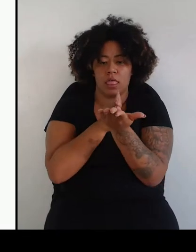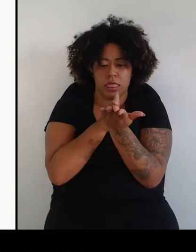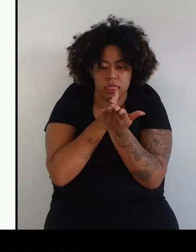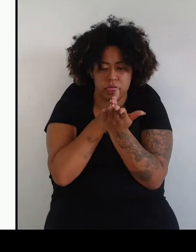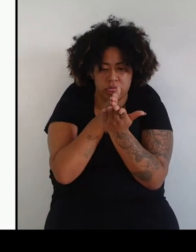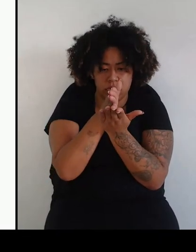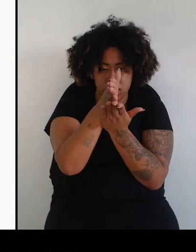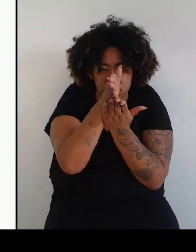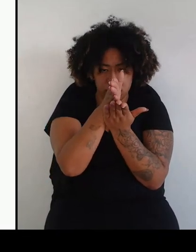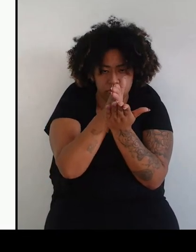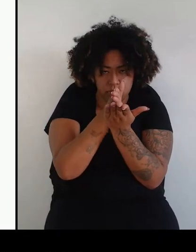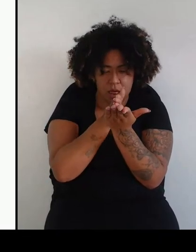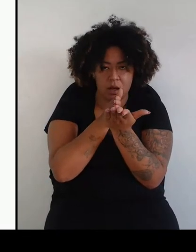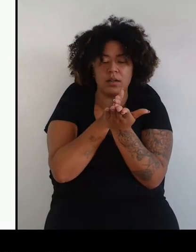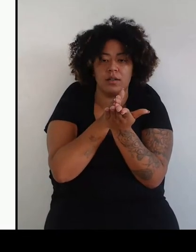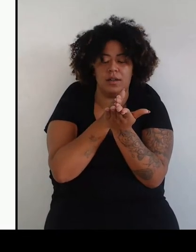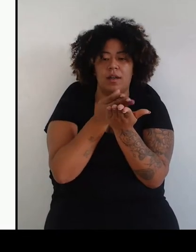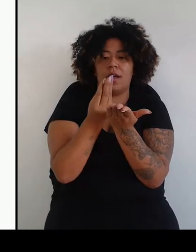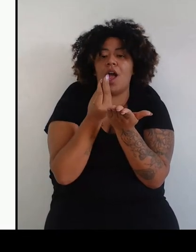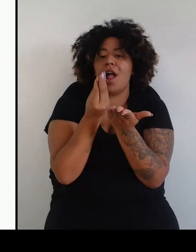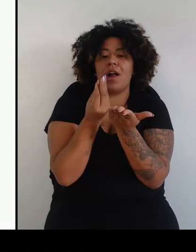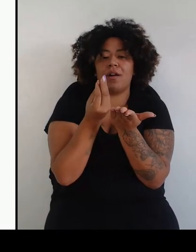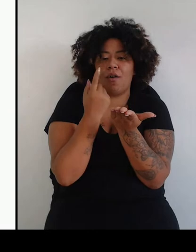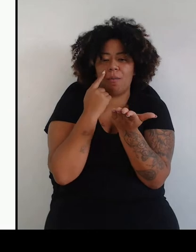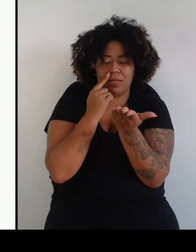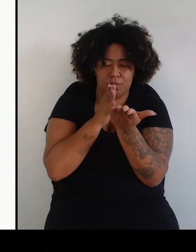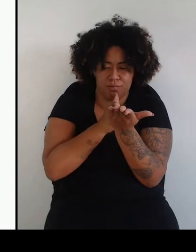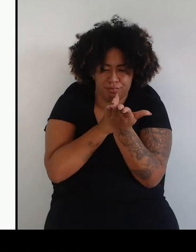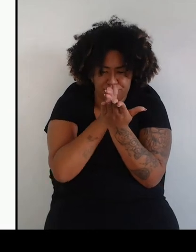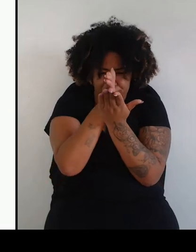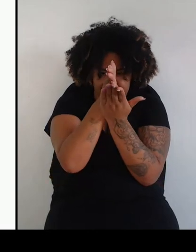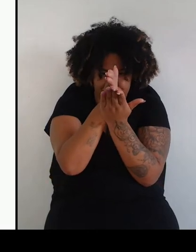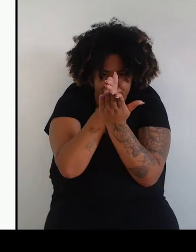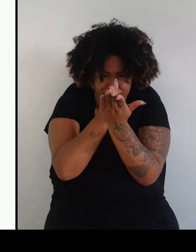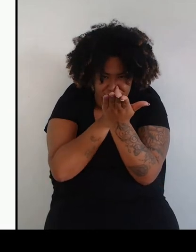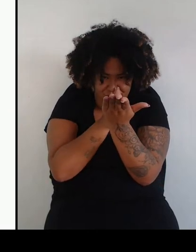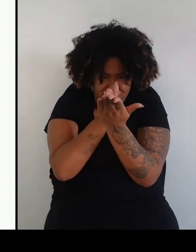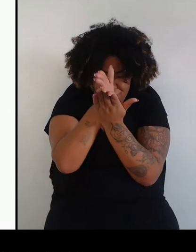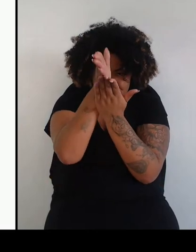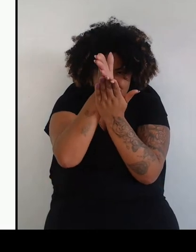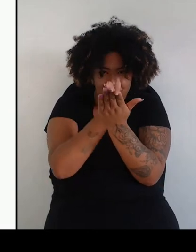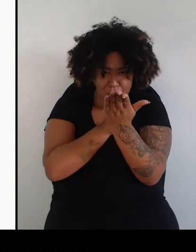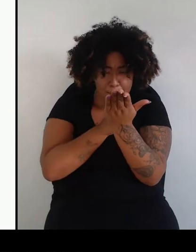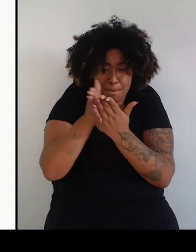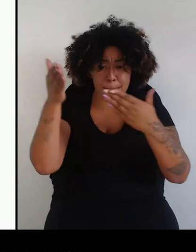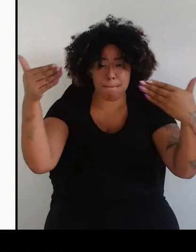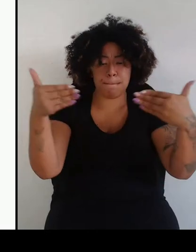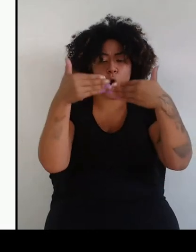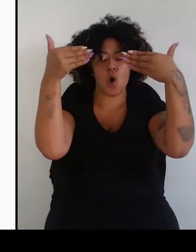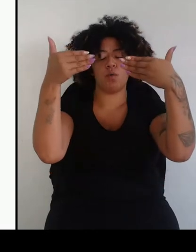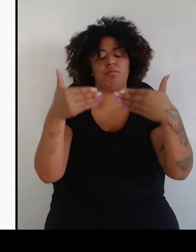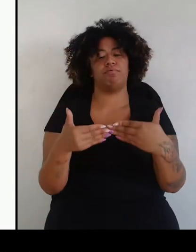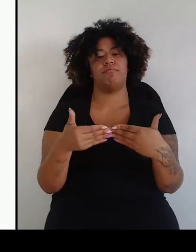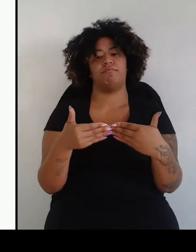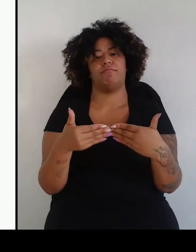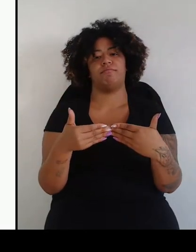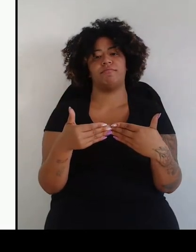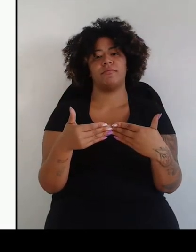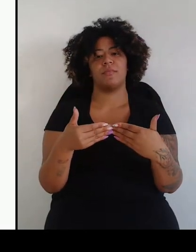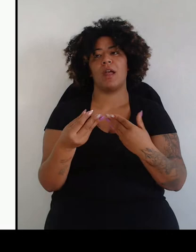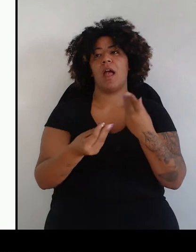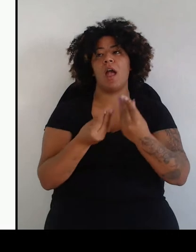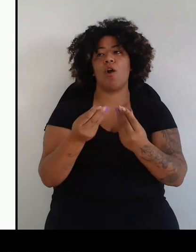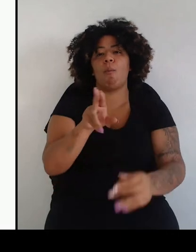de encontro entra em colapso é esfumado ele quer animar o corpo